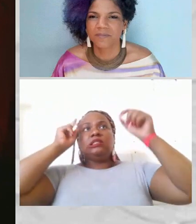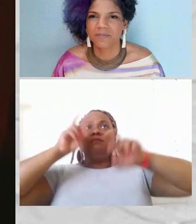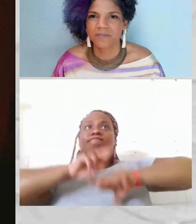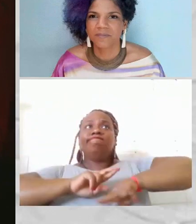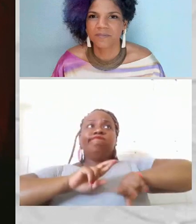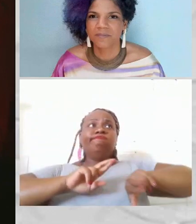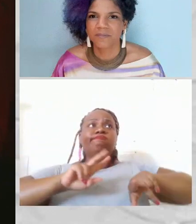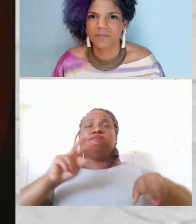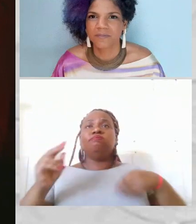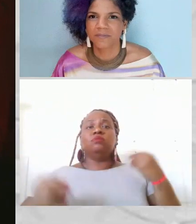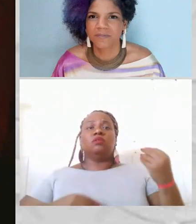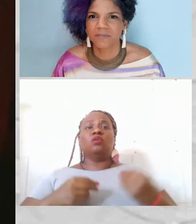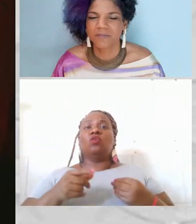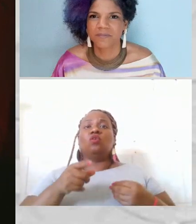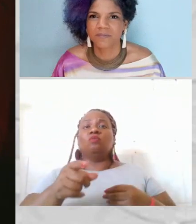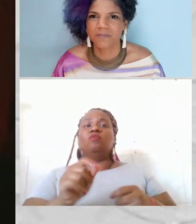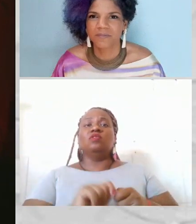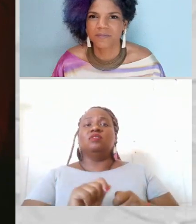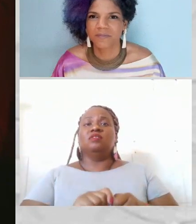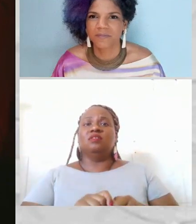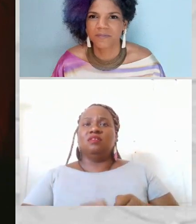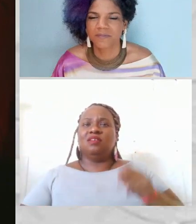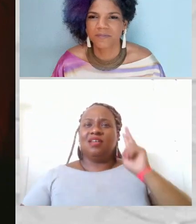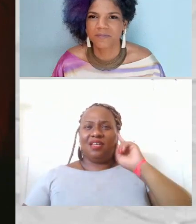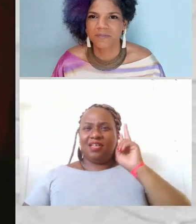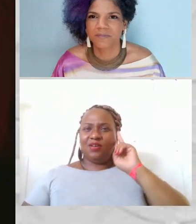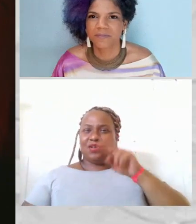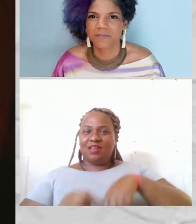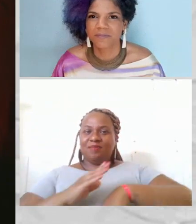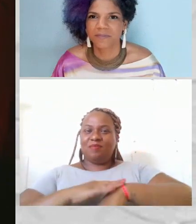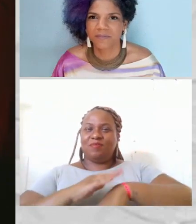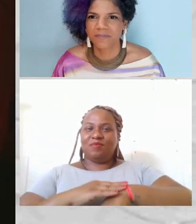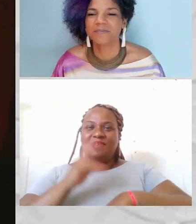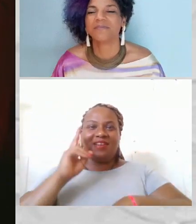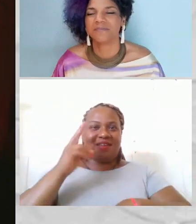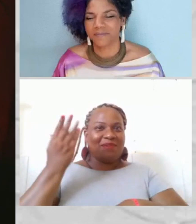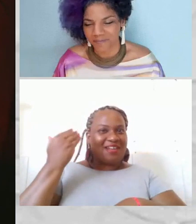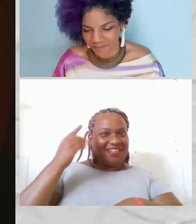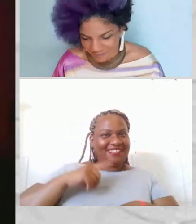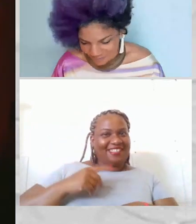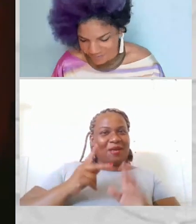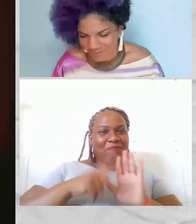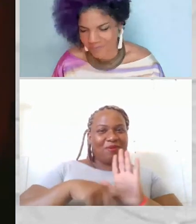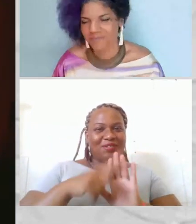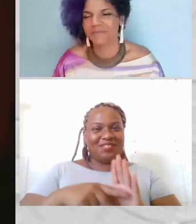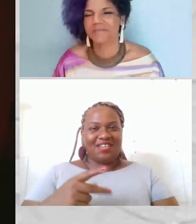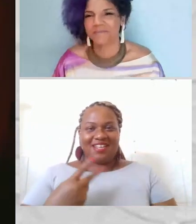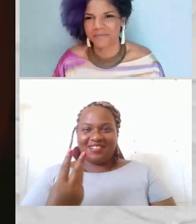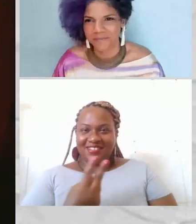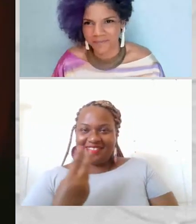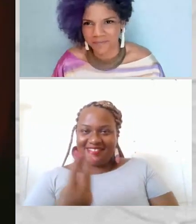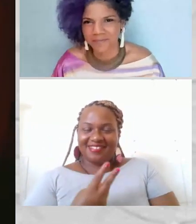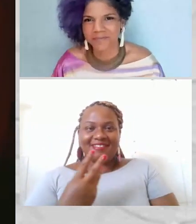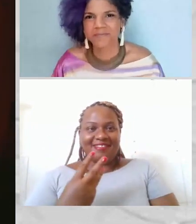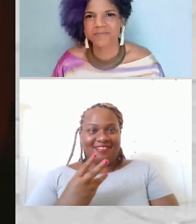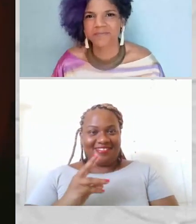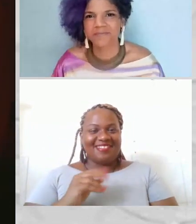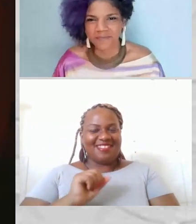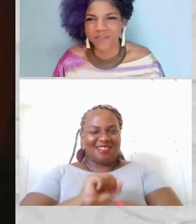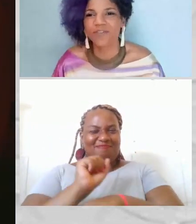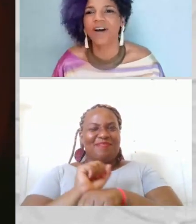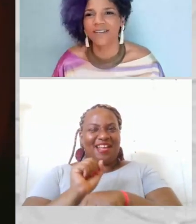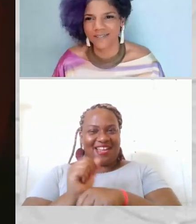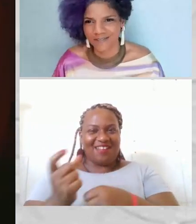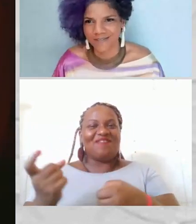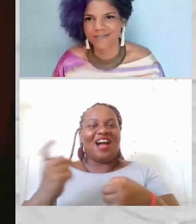nesse momento? Eu lembro que a gente tinha um projeto, eu, você e Lazo, antes da pandemia, não sei, né? Que a gente vai voltar, deixa acabar essa